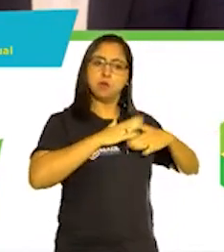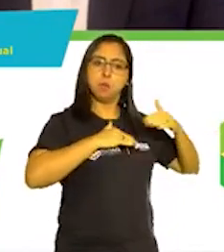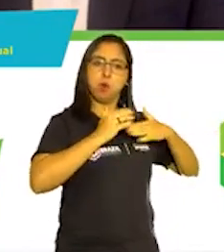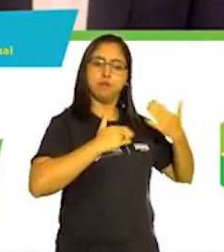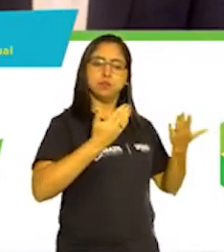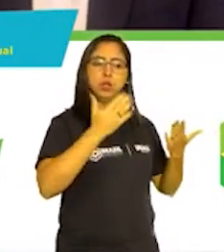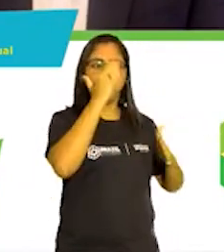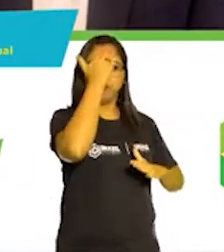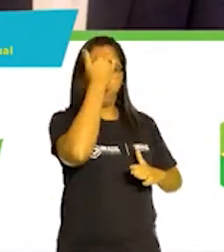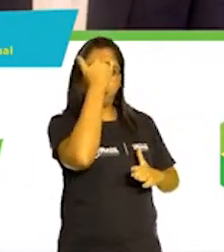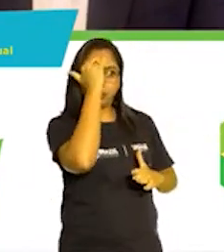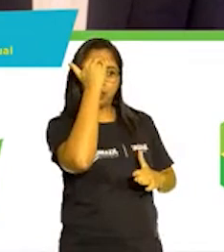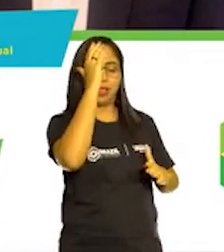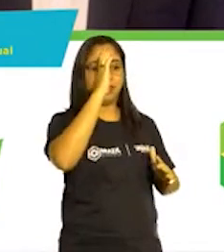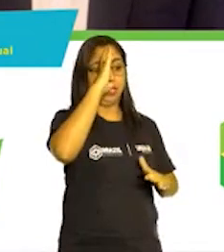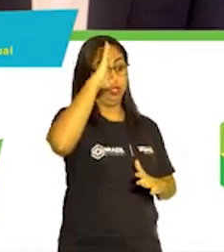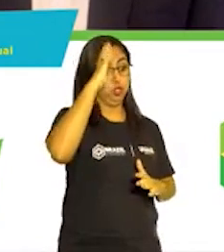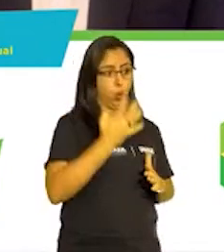aí vai